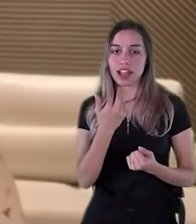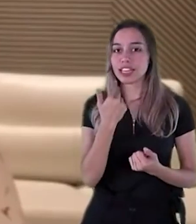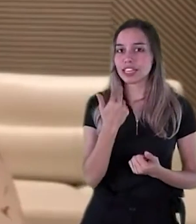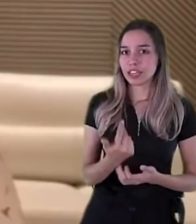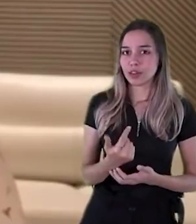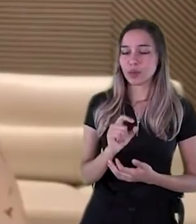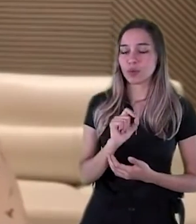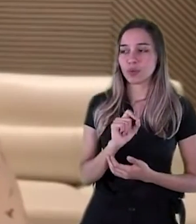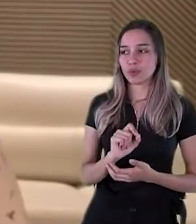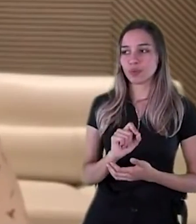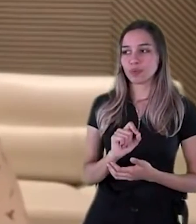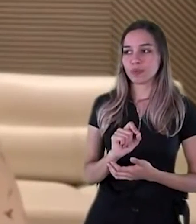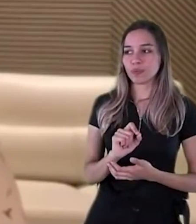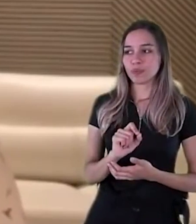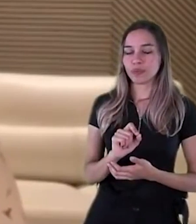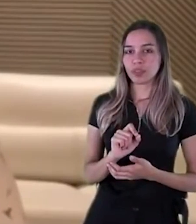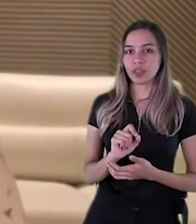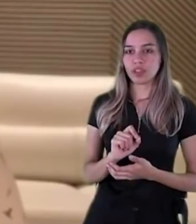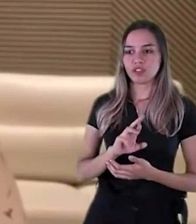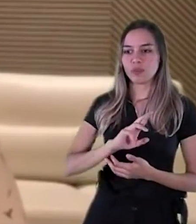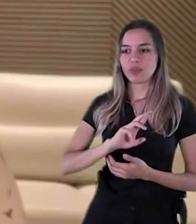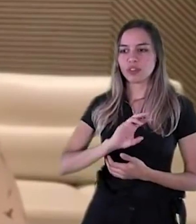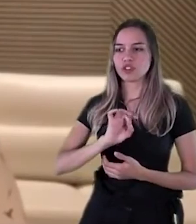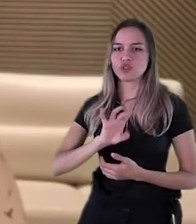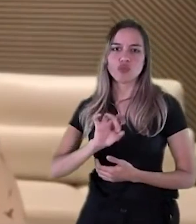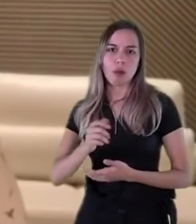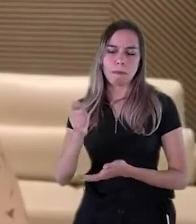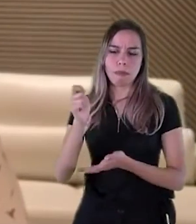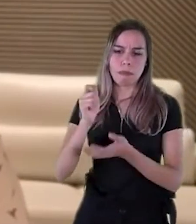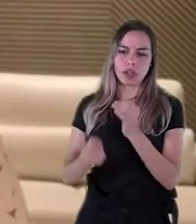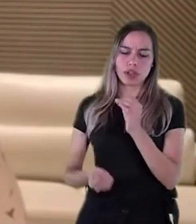produzir, mas também para consumir literatura.